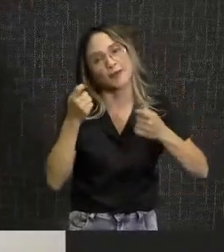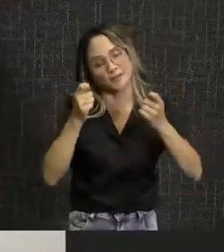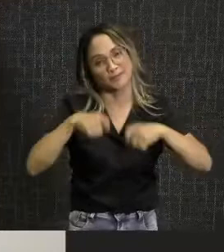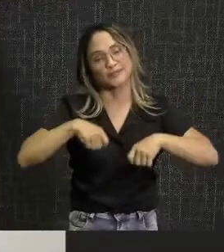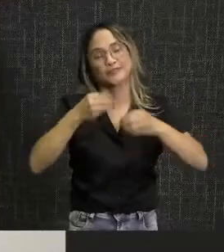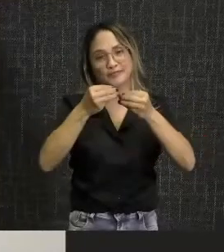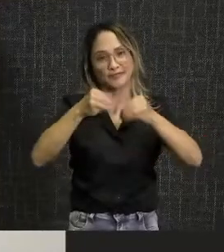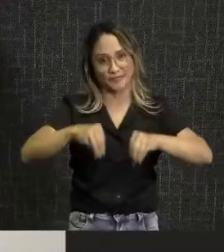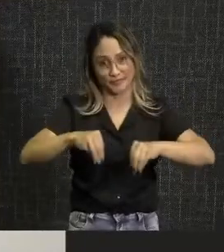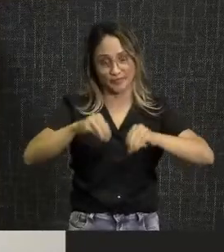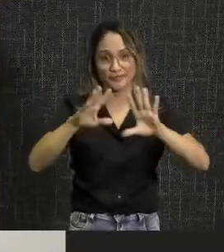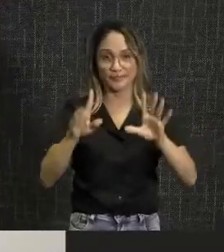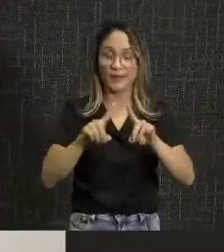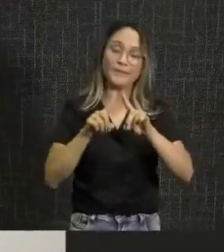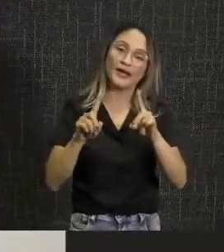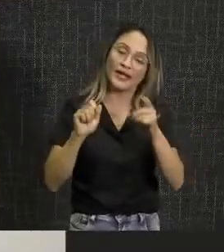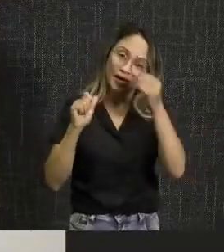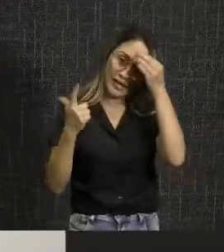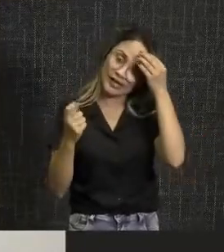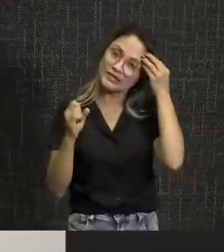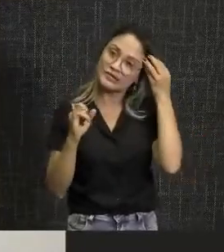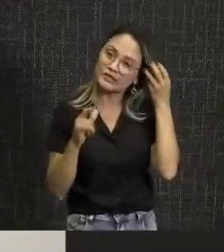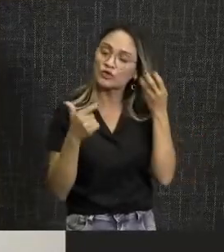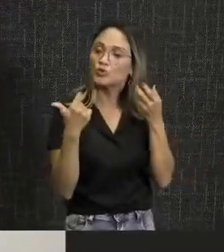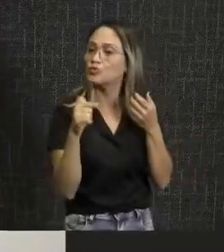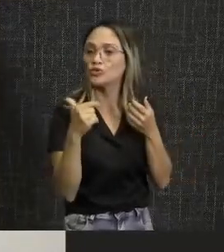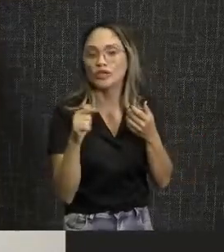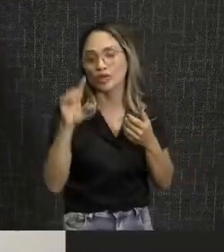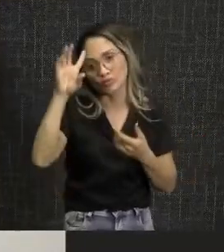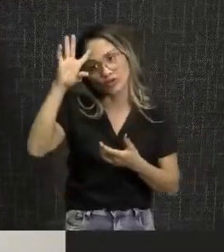é claro, enquanto não tiver uma solução definitiva mesmo